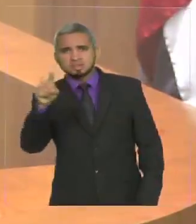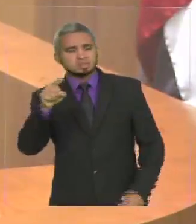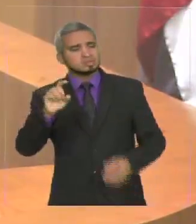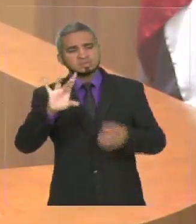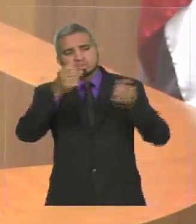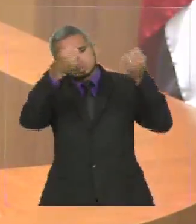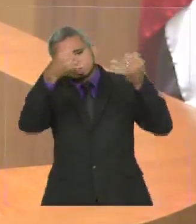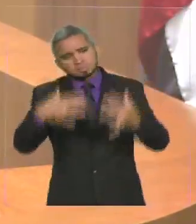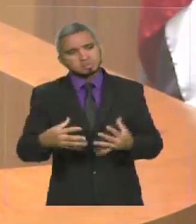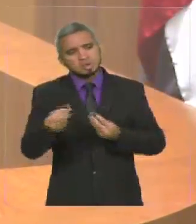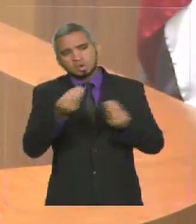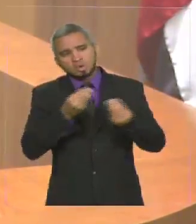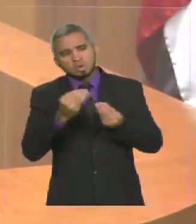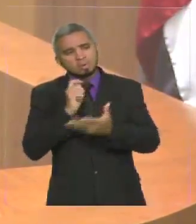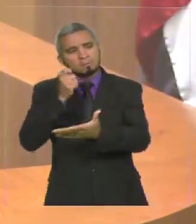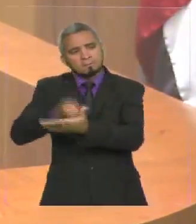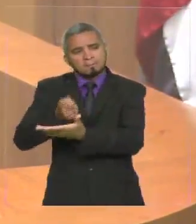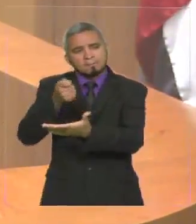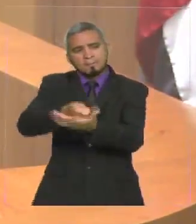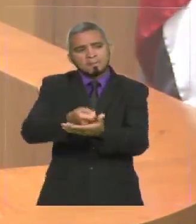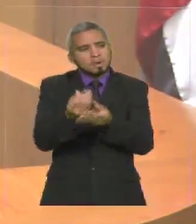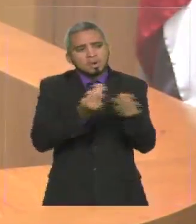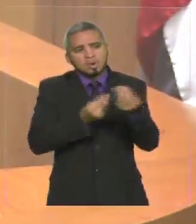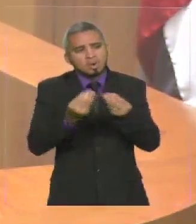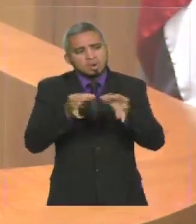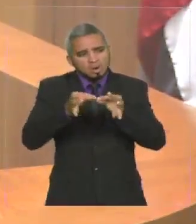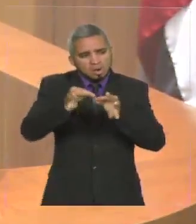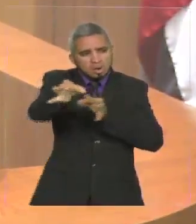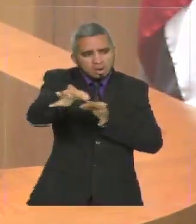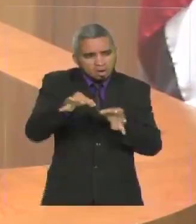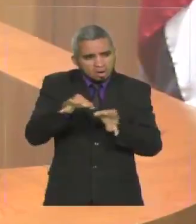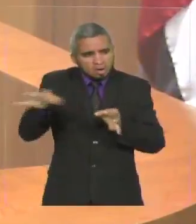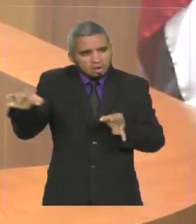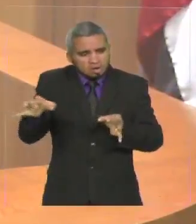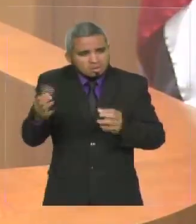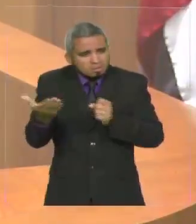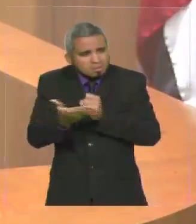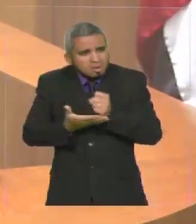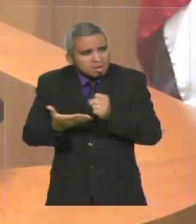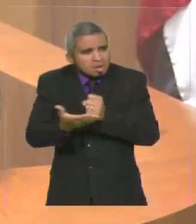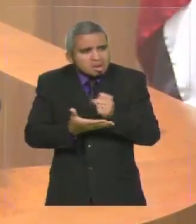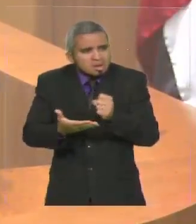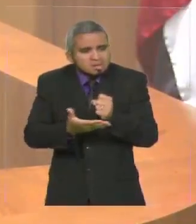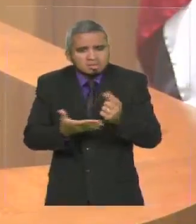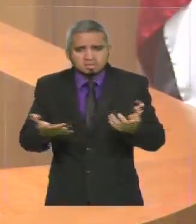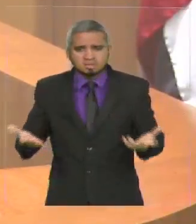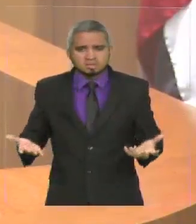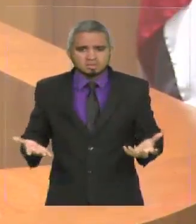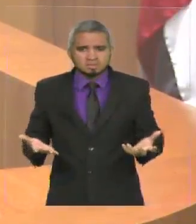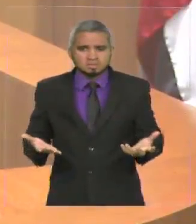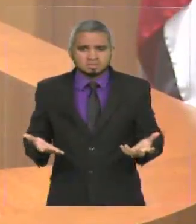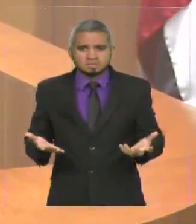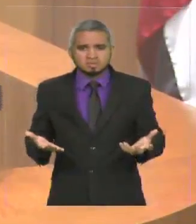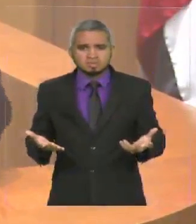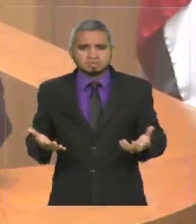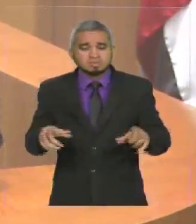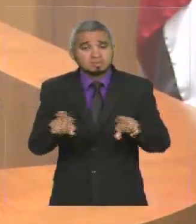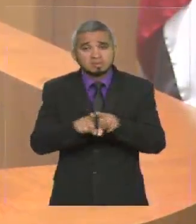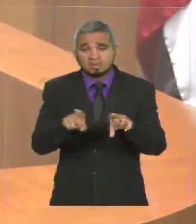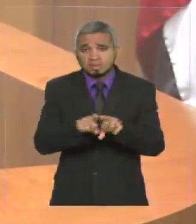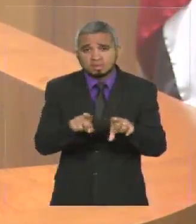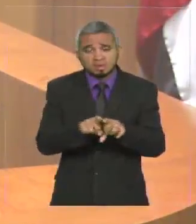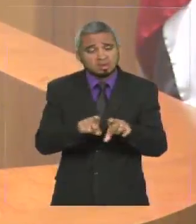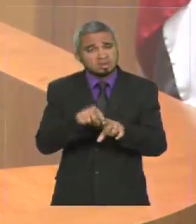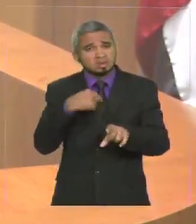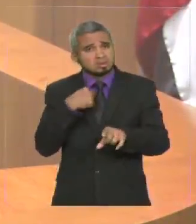licitatório, os pagamentos feitos, a medição feita, o básico. Não estou pedindo nada. E eu estou fazendo isso até porque